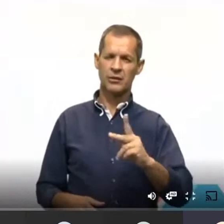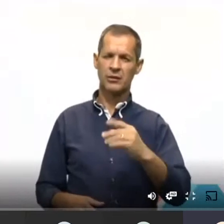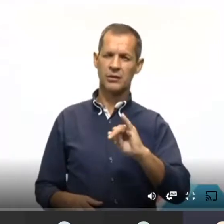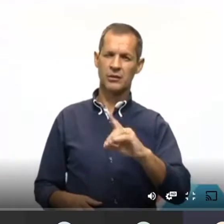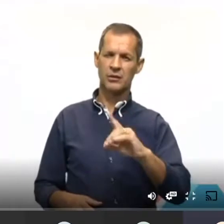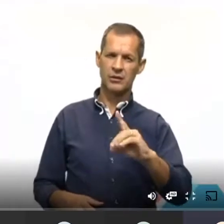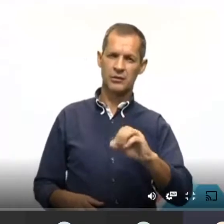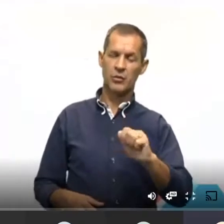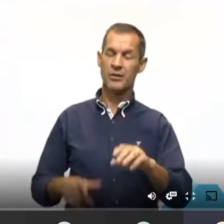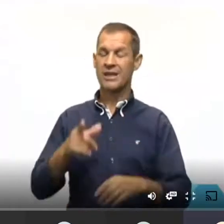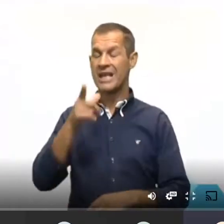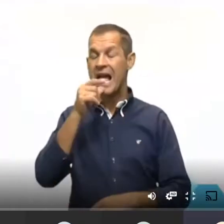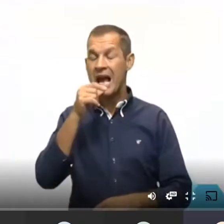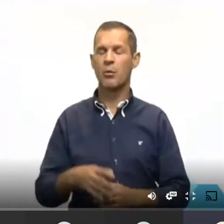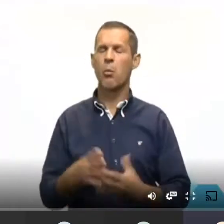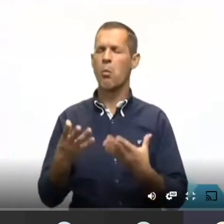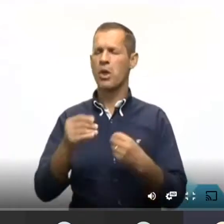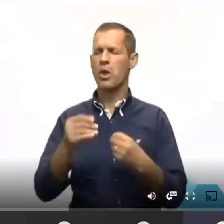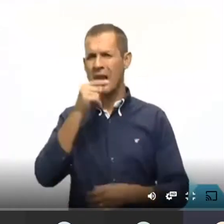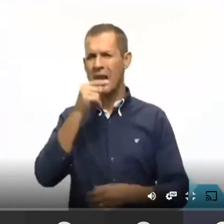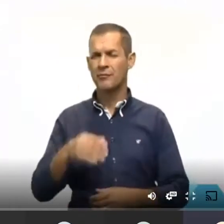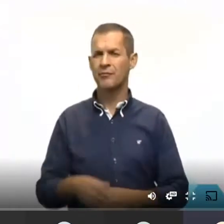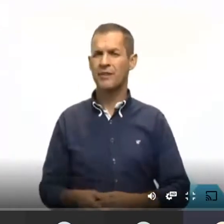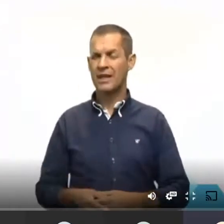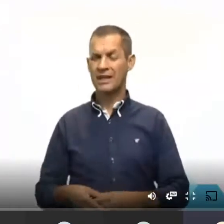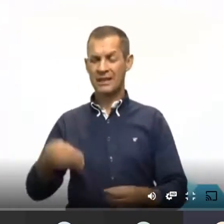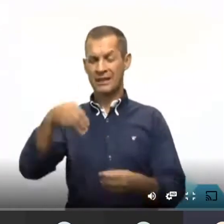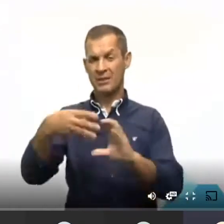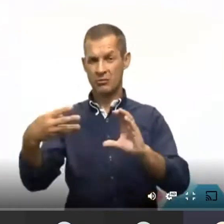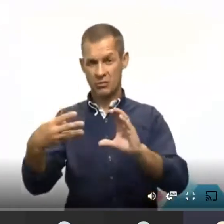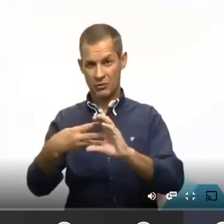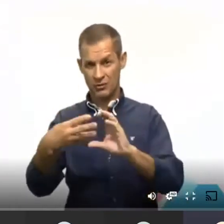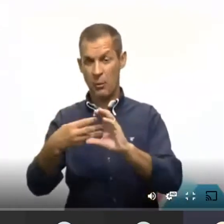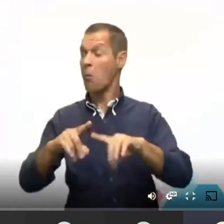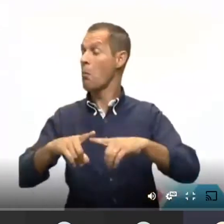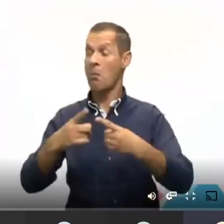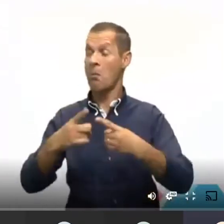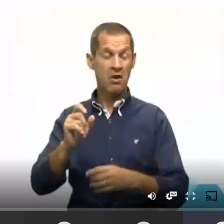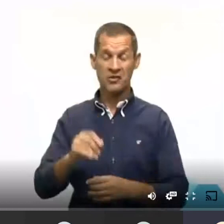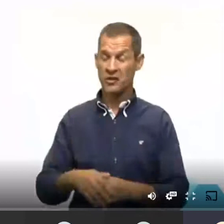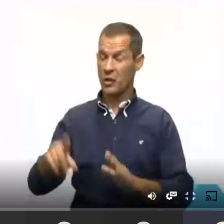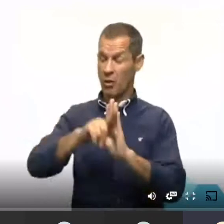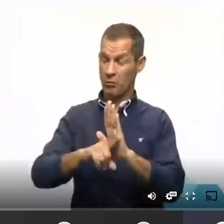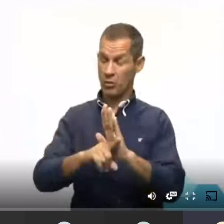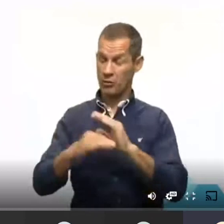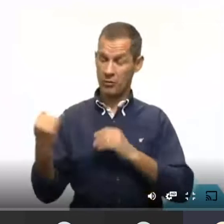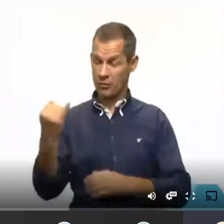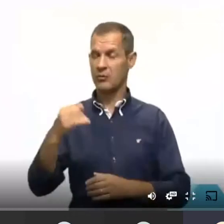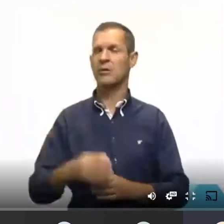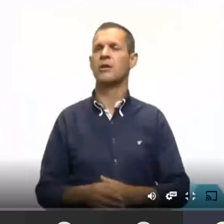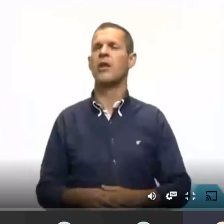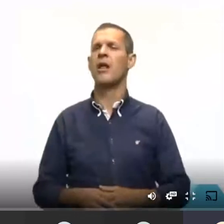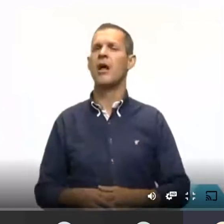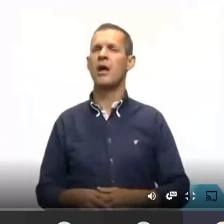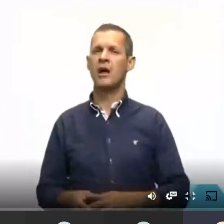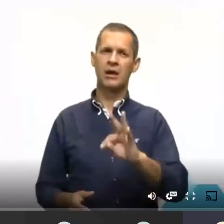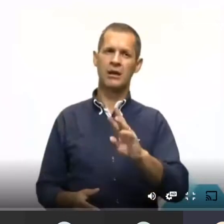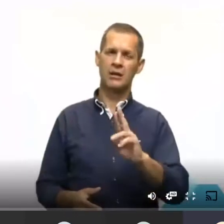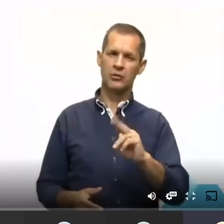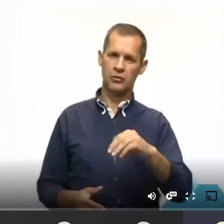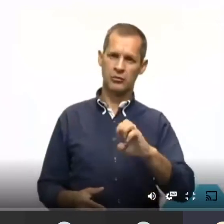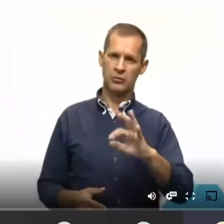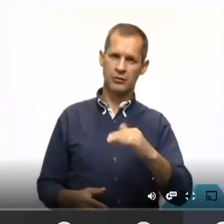aquele acúmulo de água, né, intracelular, que não é um processo interessante, né? A